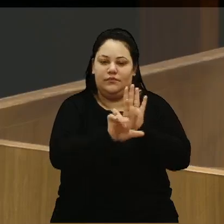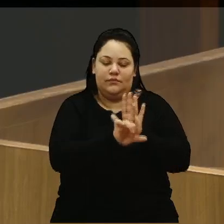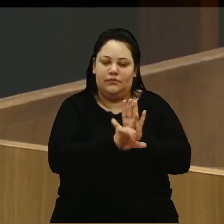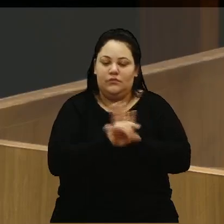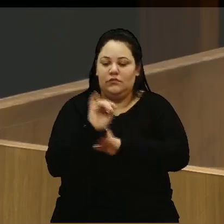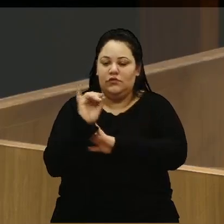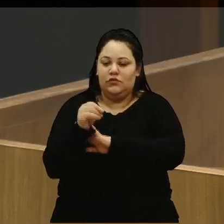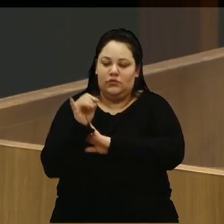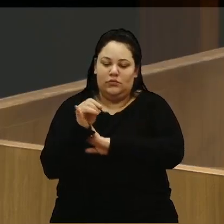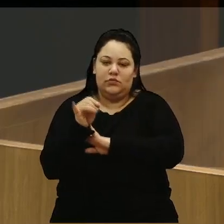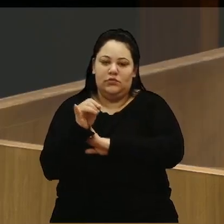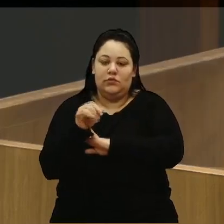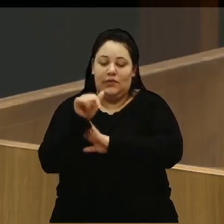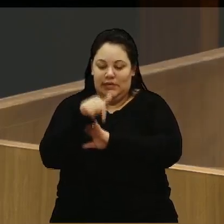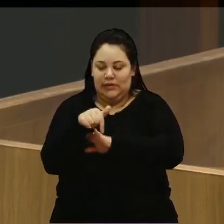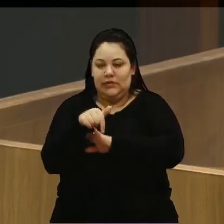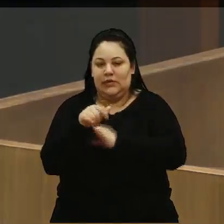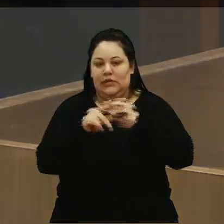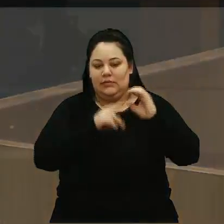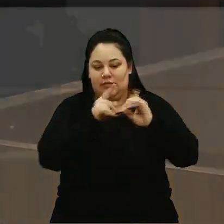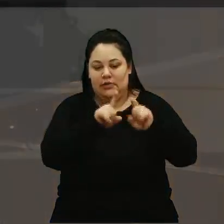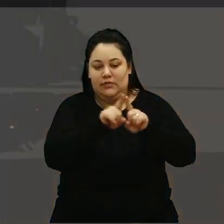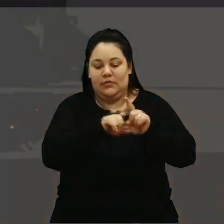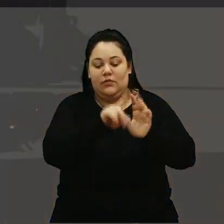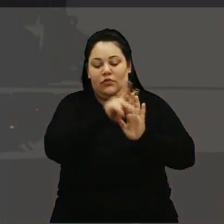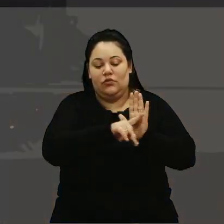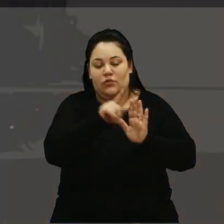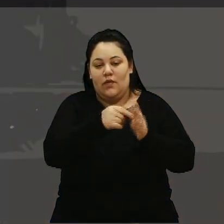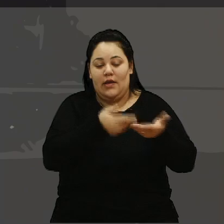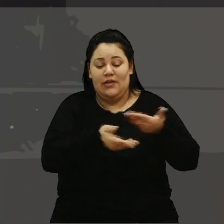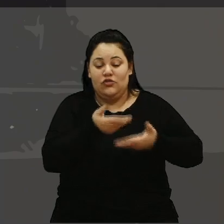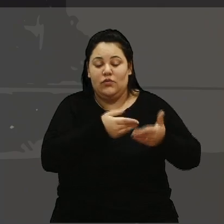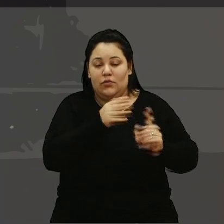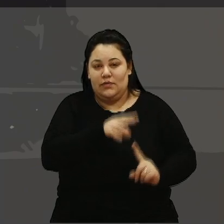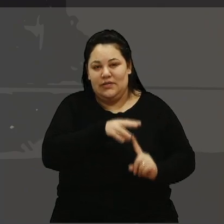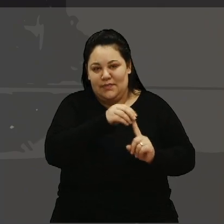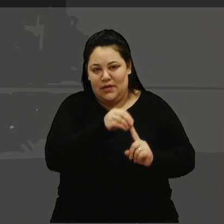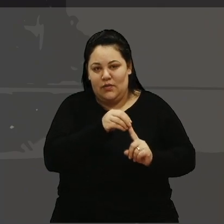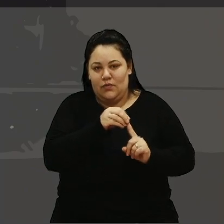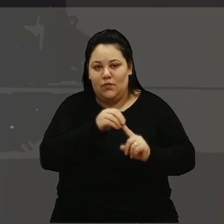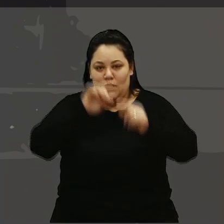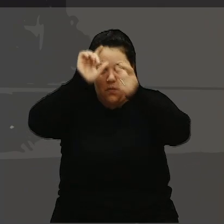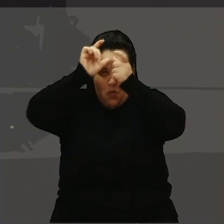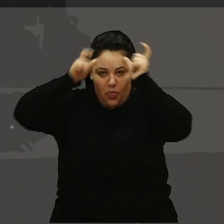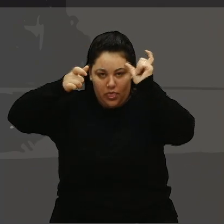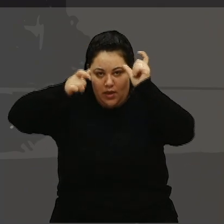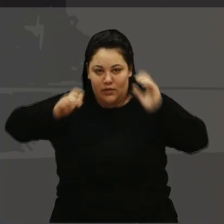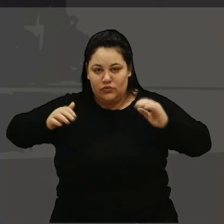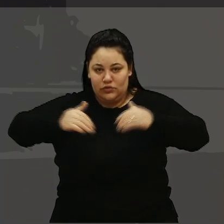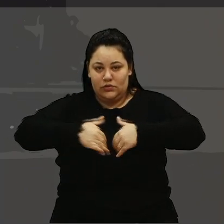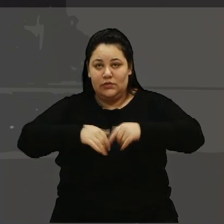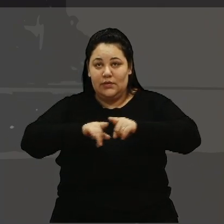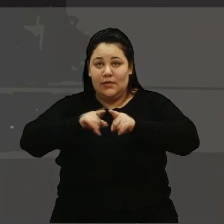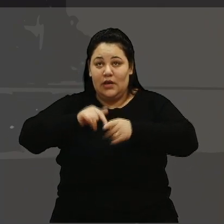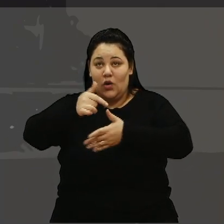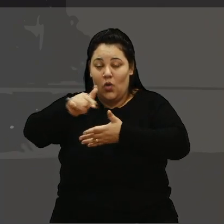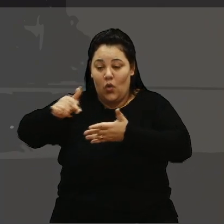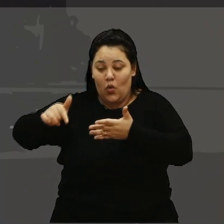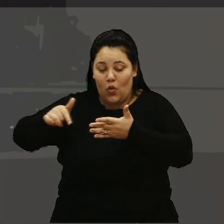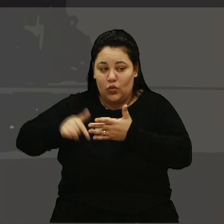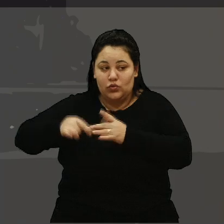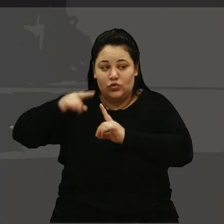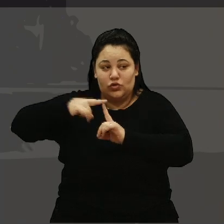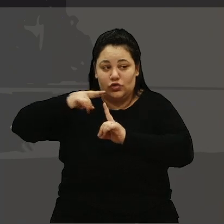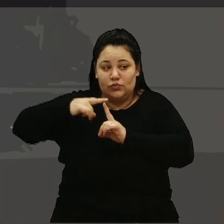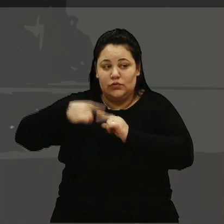nessa casa, e o projeto é atendimento prioritário às pessoas com transtorno do espectro autistas, demais síndromes e